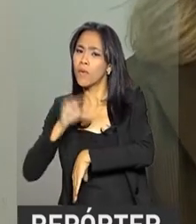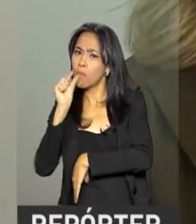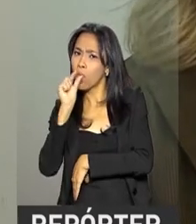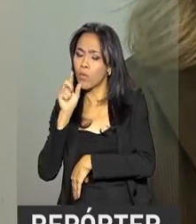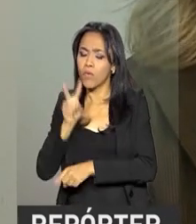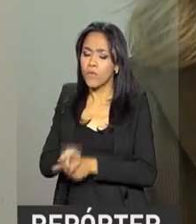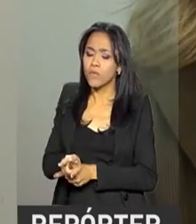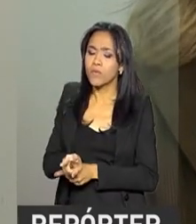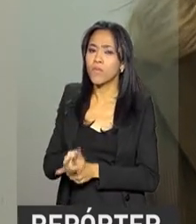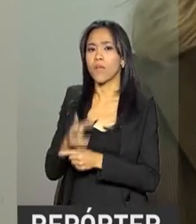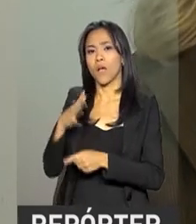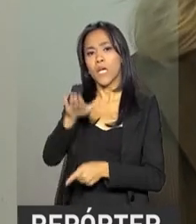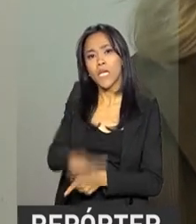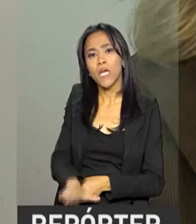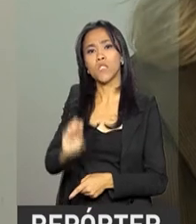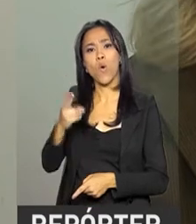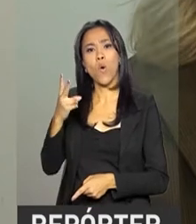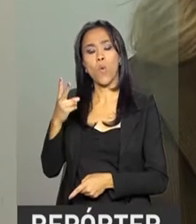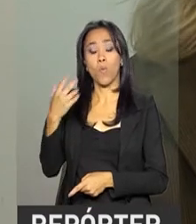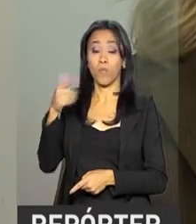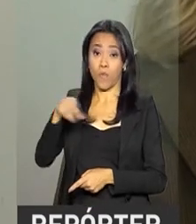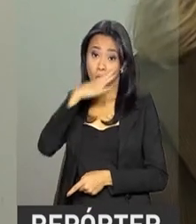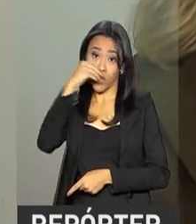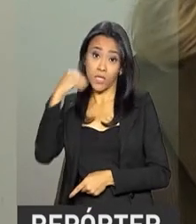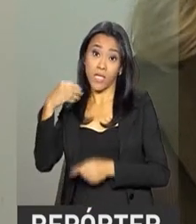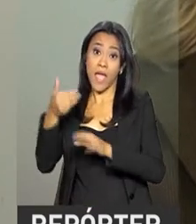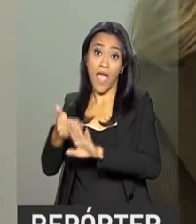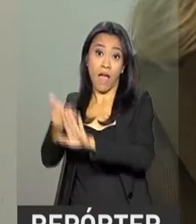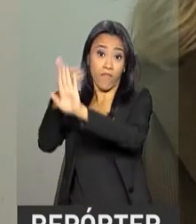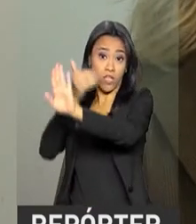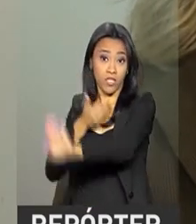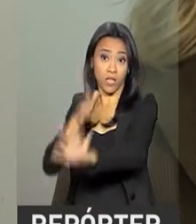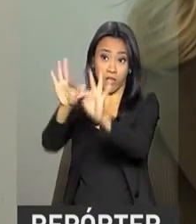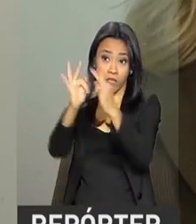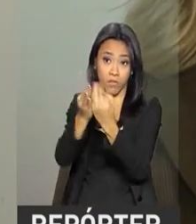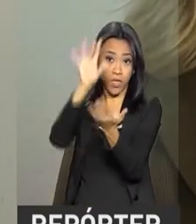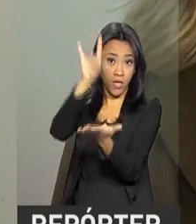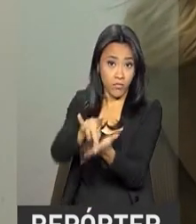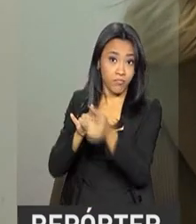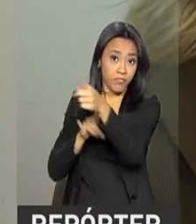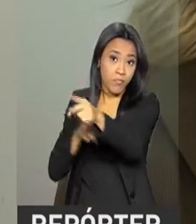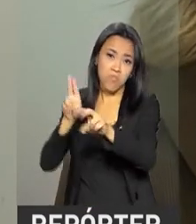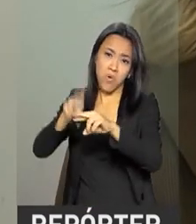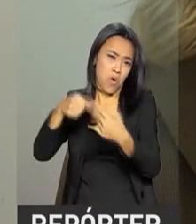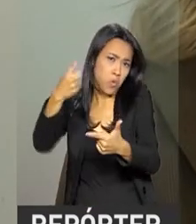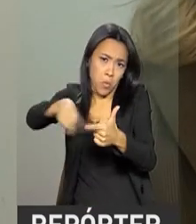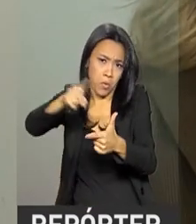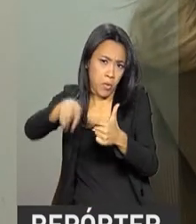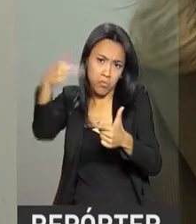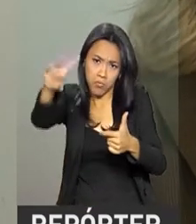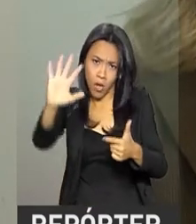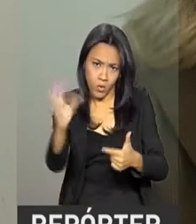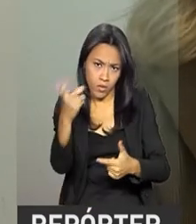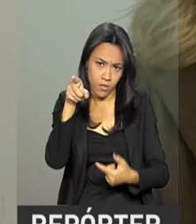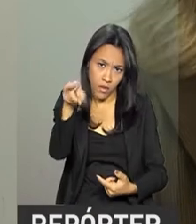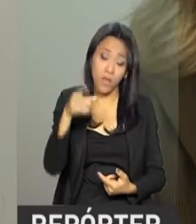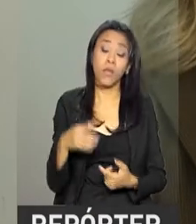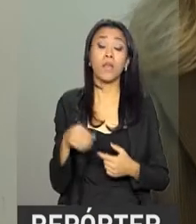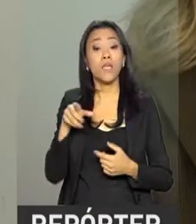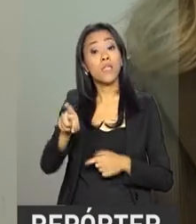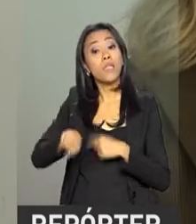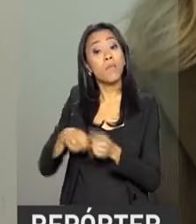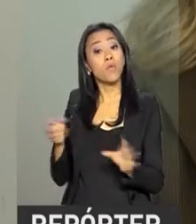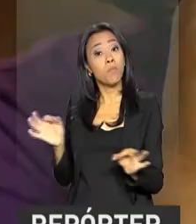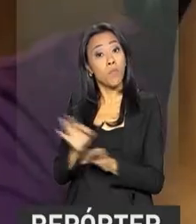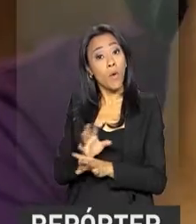este adolescente, enquanto ela é afastada do lar por alguma questão de vulnerabilidade dessa família de origem, mas que em algum momento ela irá retornar